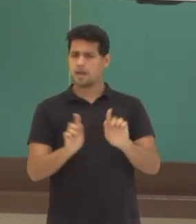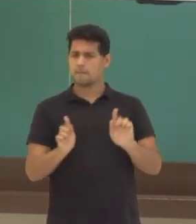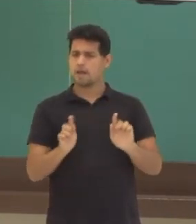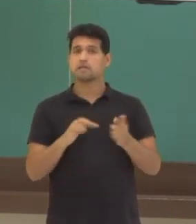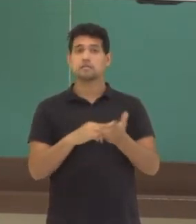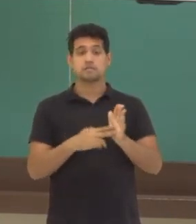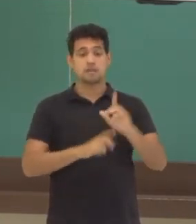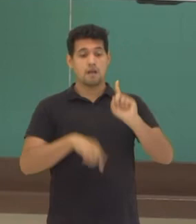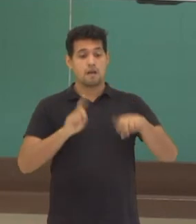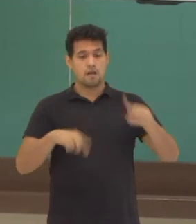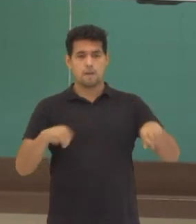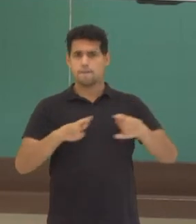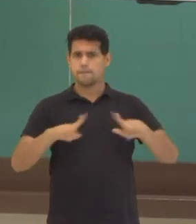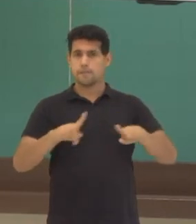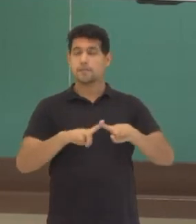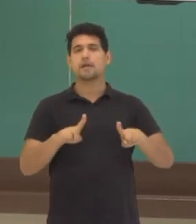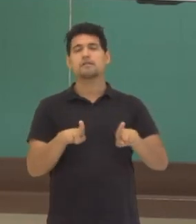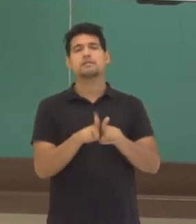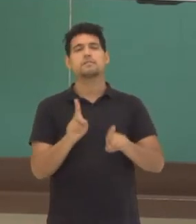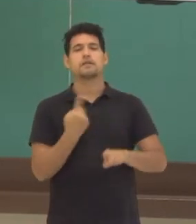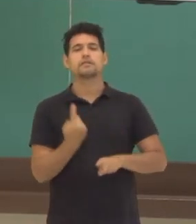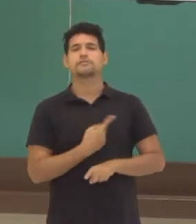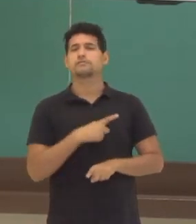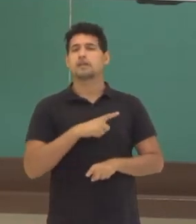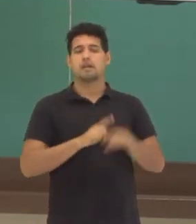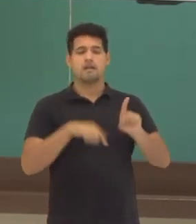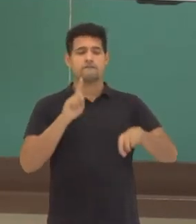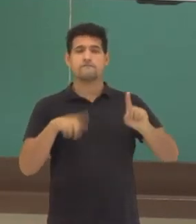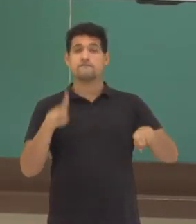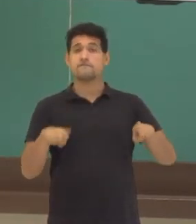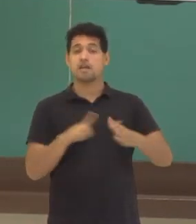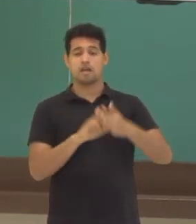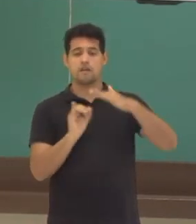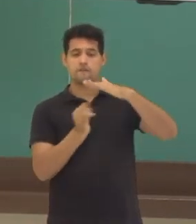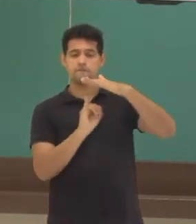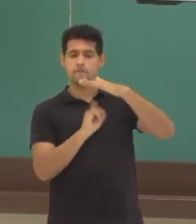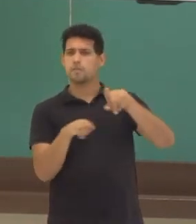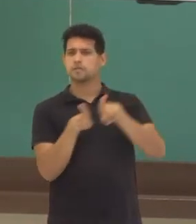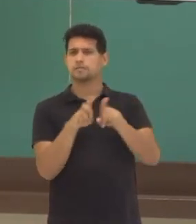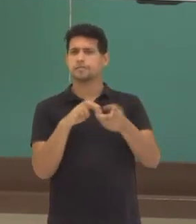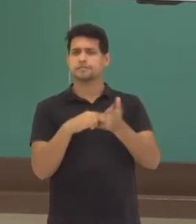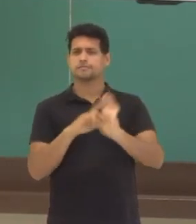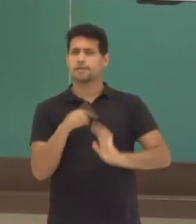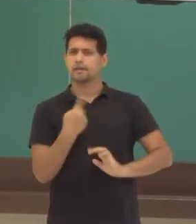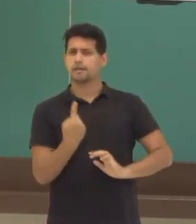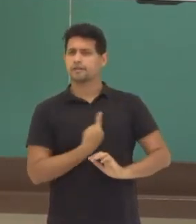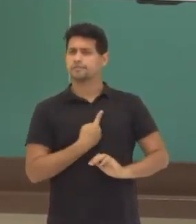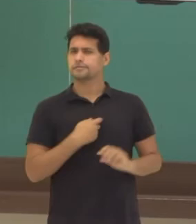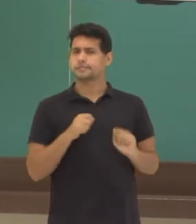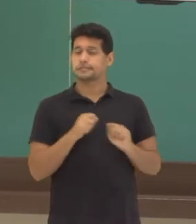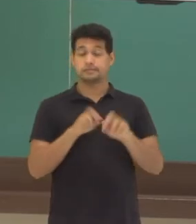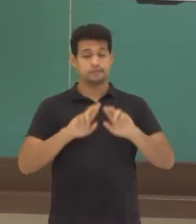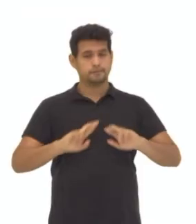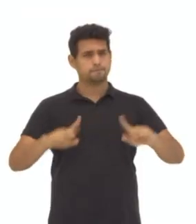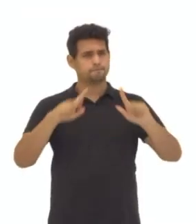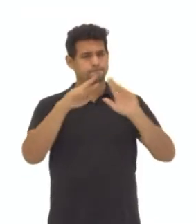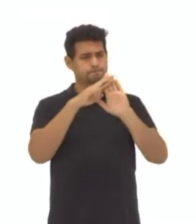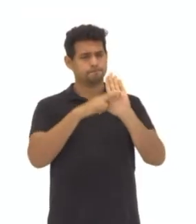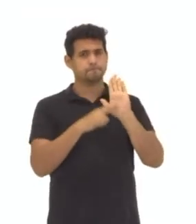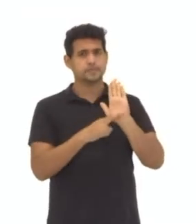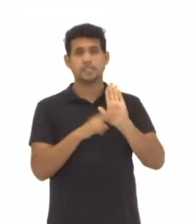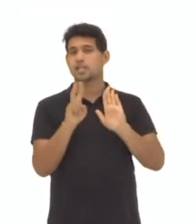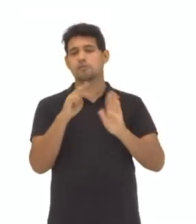essa variante formal. Mas também nós temos ali a variante informal, que nós fugimos um pouquinho dessas regras, né?